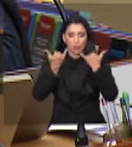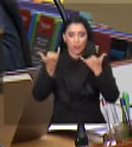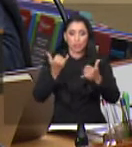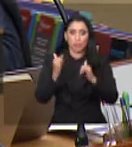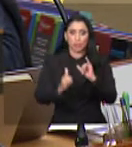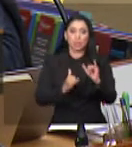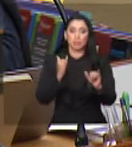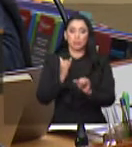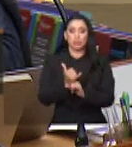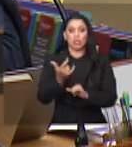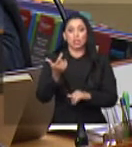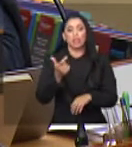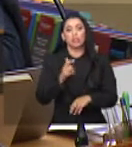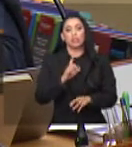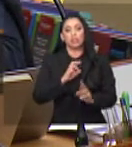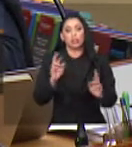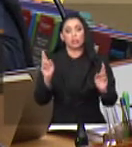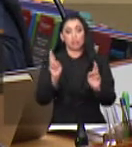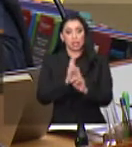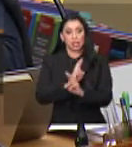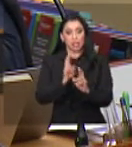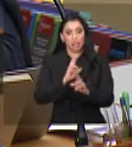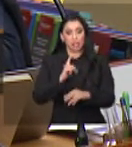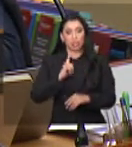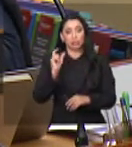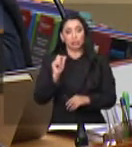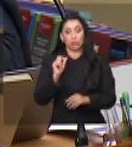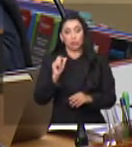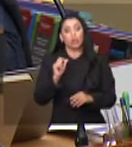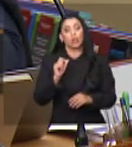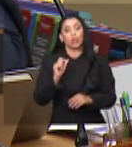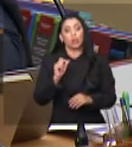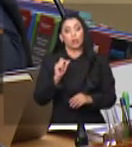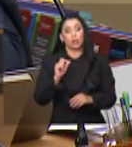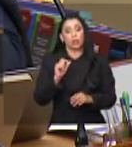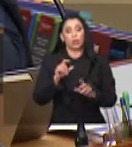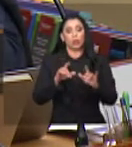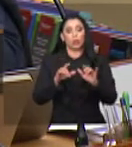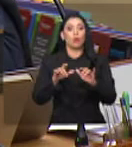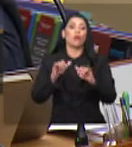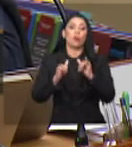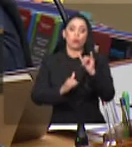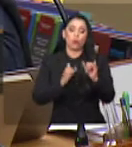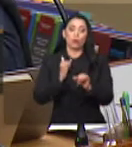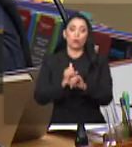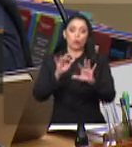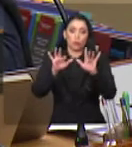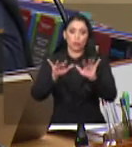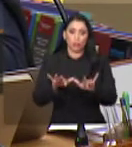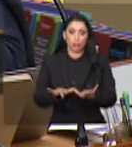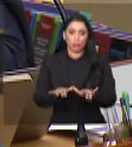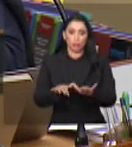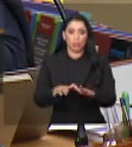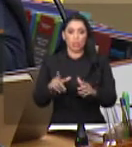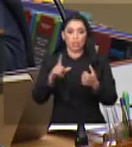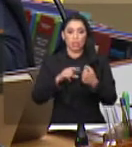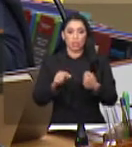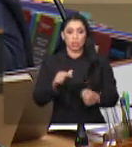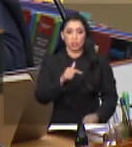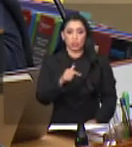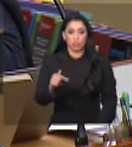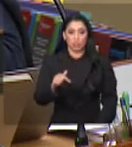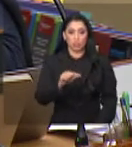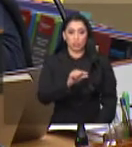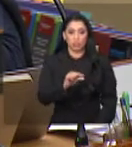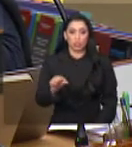e a outras redes de computadores de modo mais específico esse consta do artigo sétimo ali